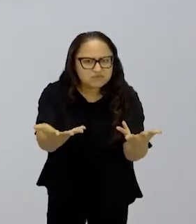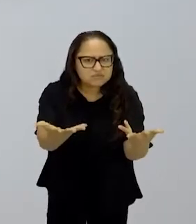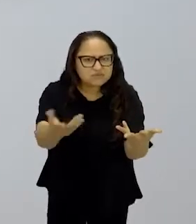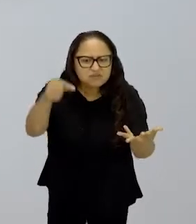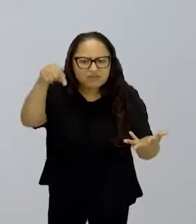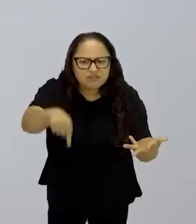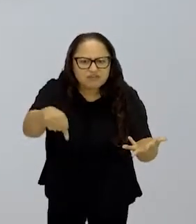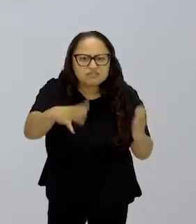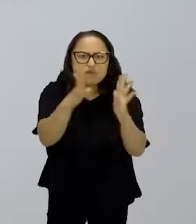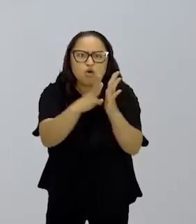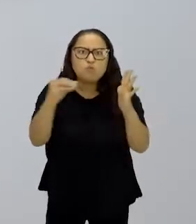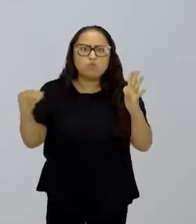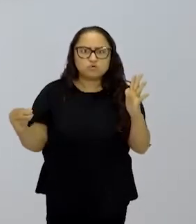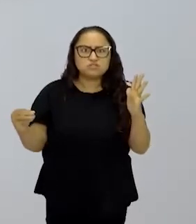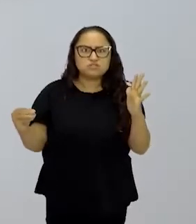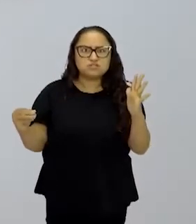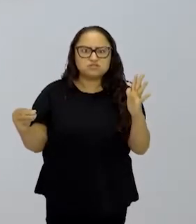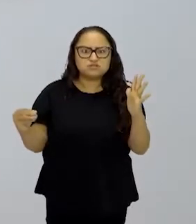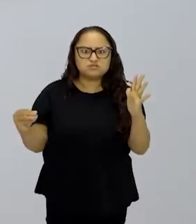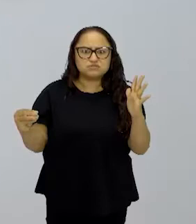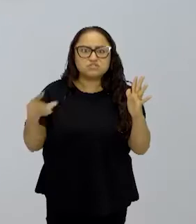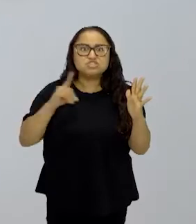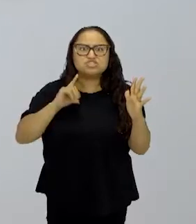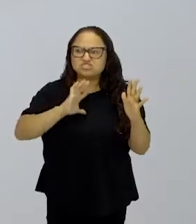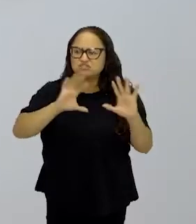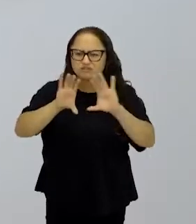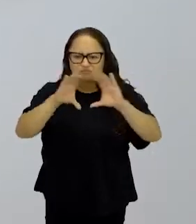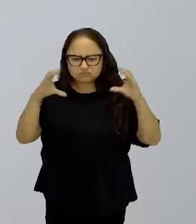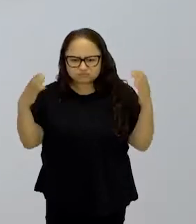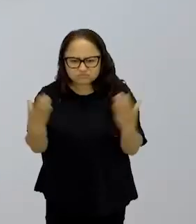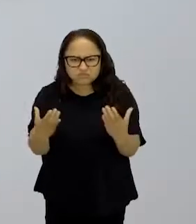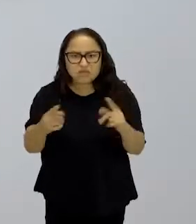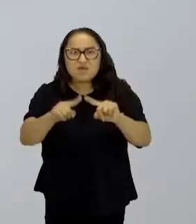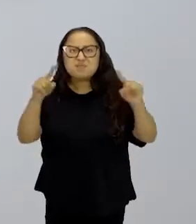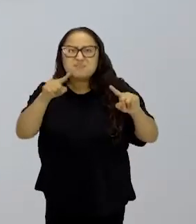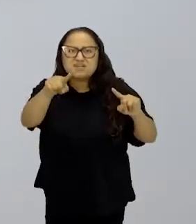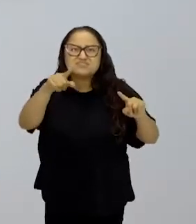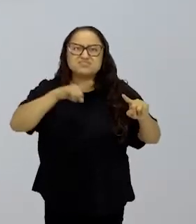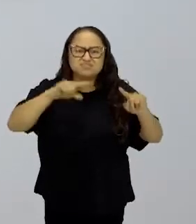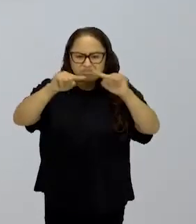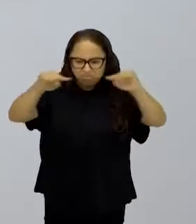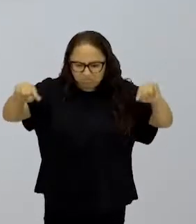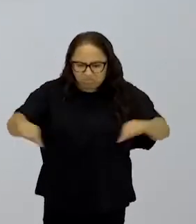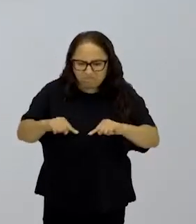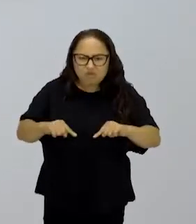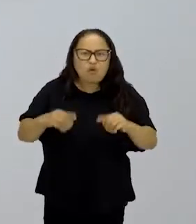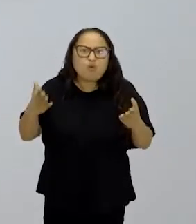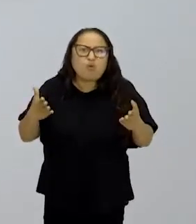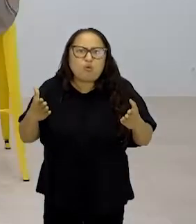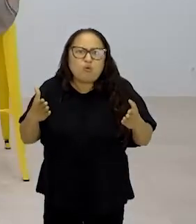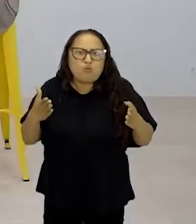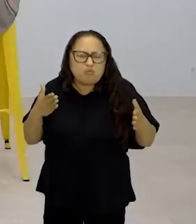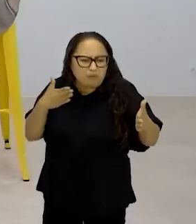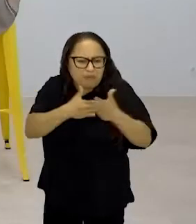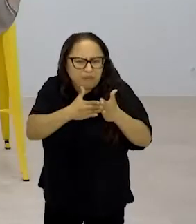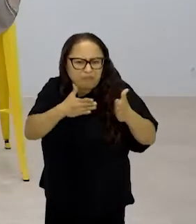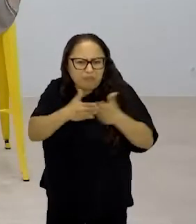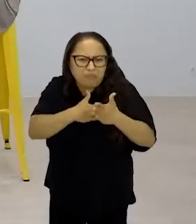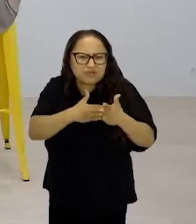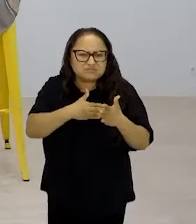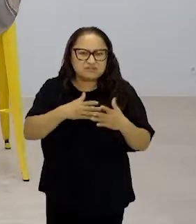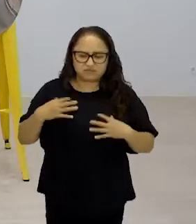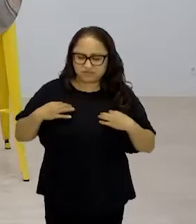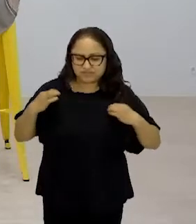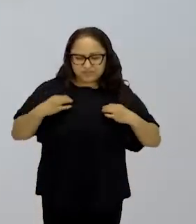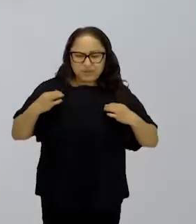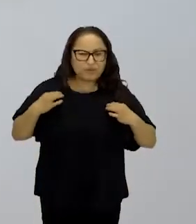aqui é o modelo. Esse modelo assim é um círculo, mas você se sente como um quadrado. E como é que encaixa? Meio que essa roupa não me